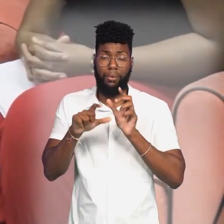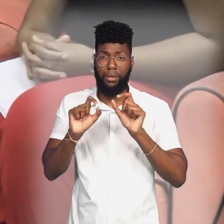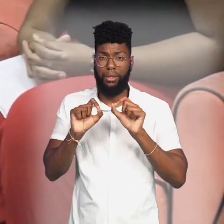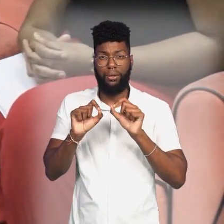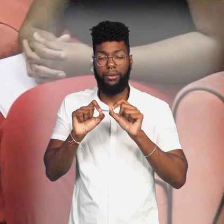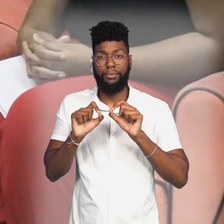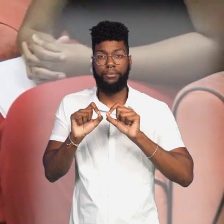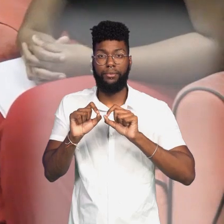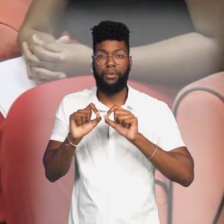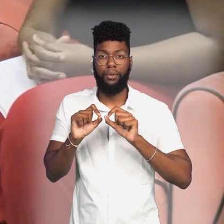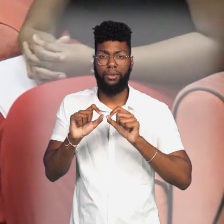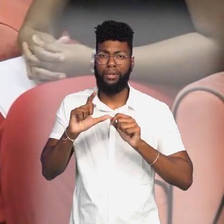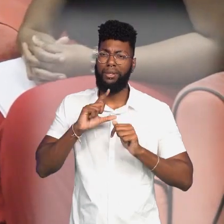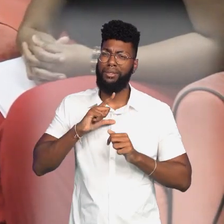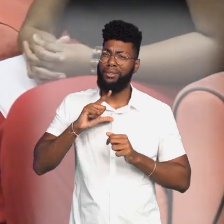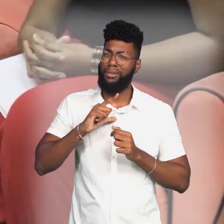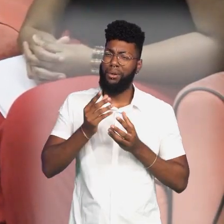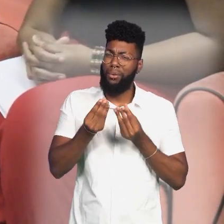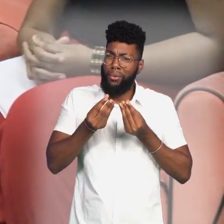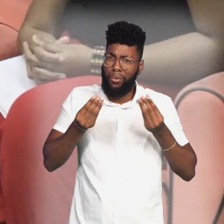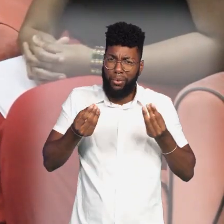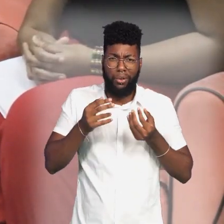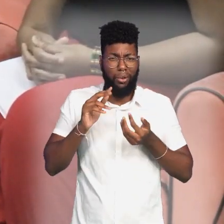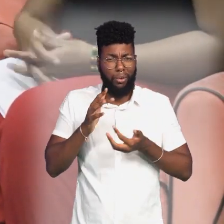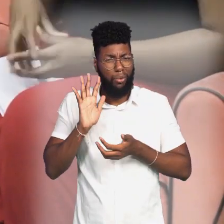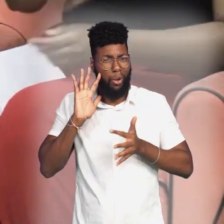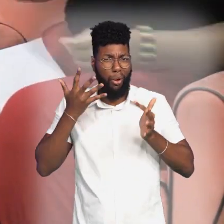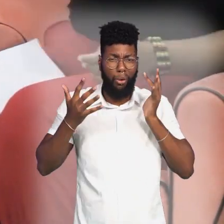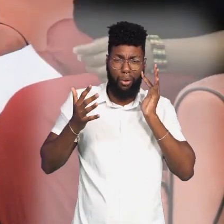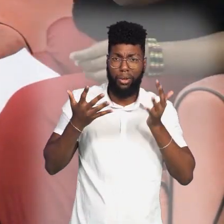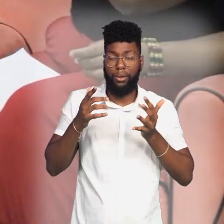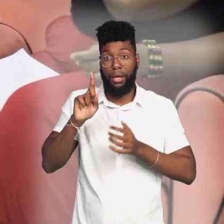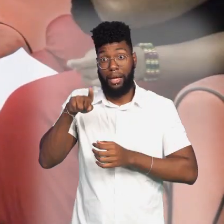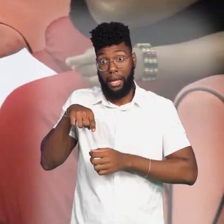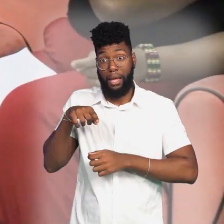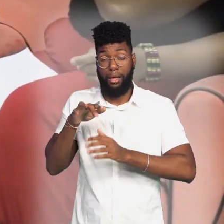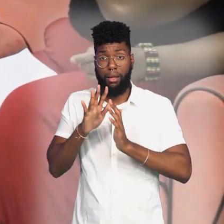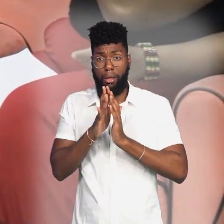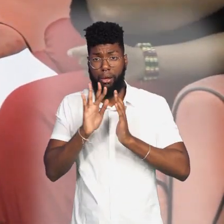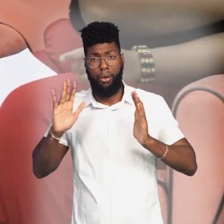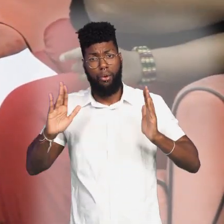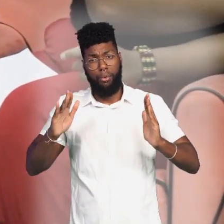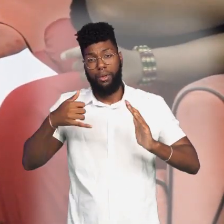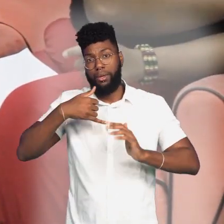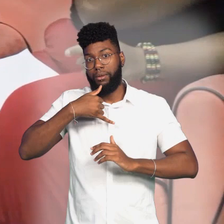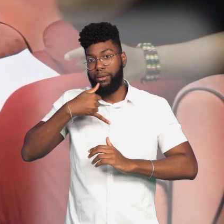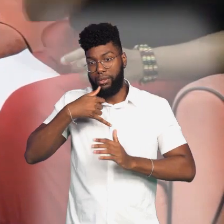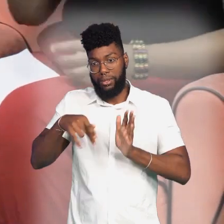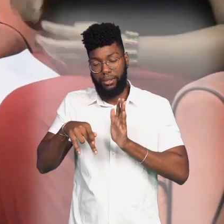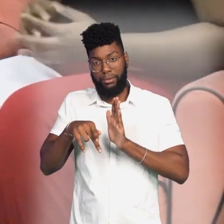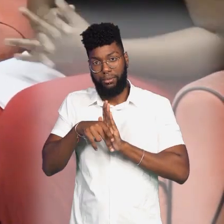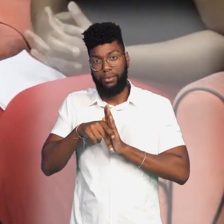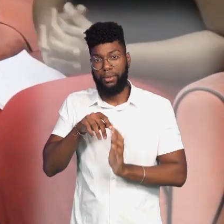Sesc Campestre. Muitas E viagens. aí também. voltamos, que foi uma época bem triste, que o Senac